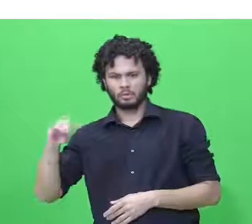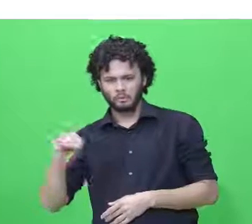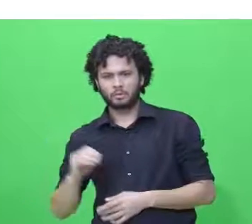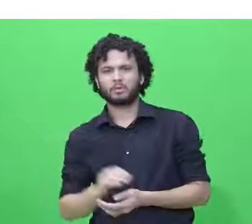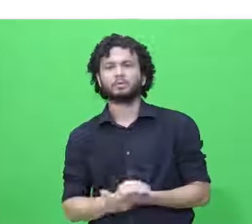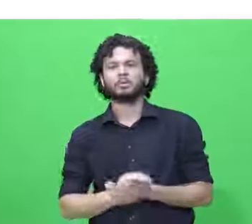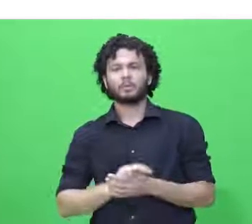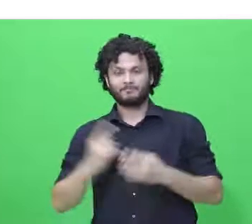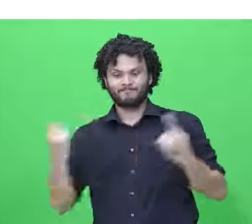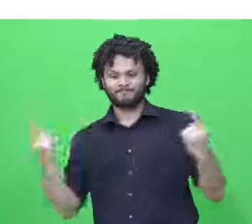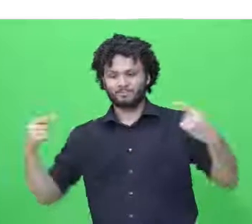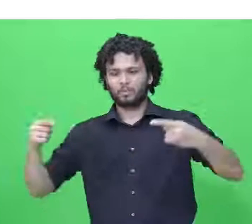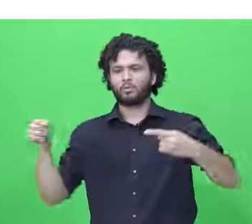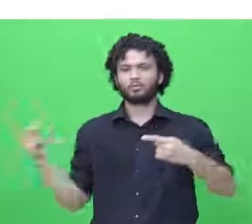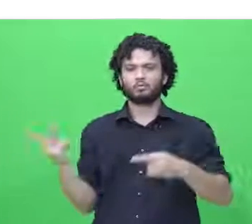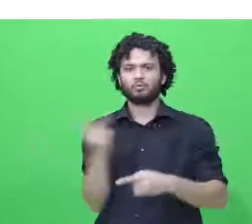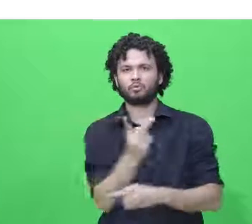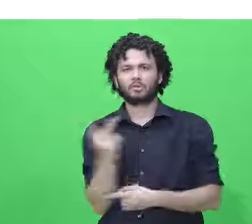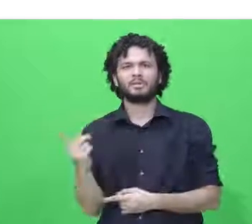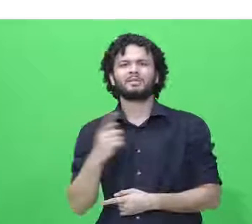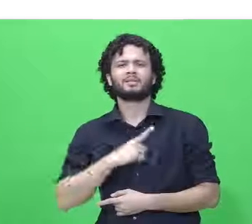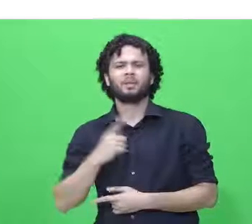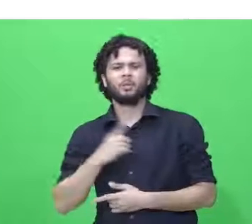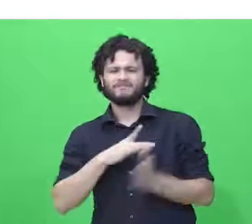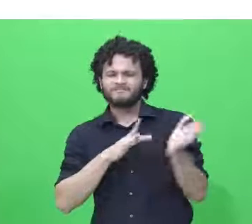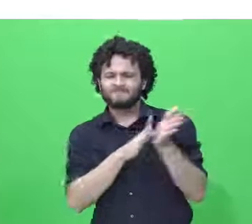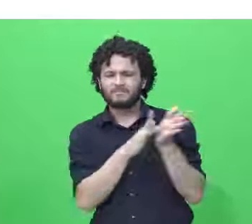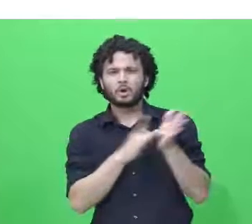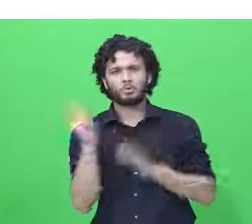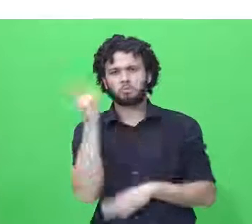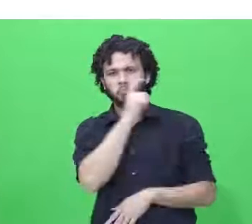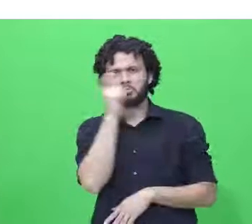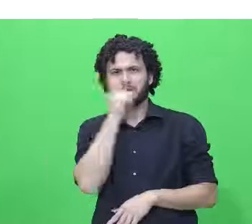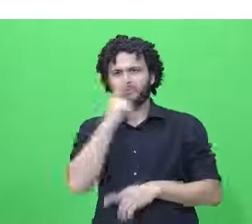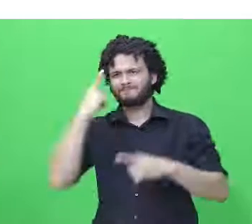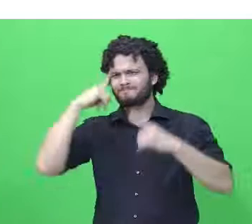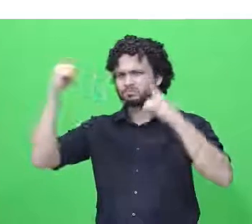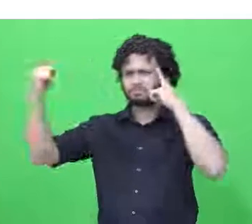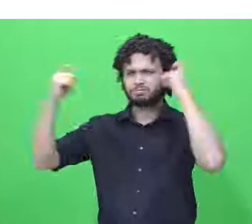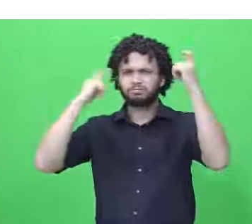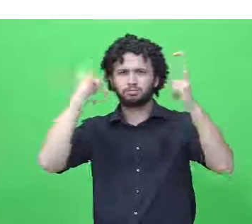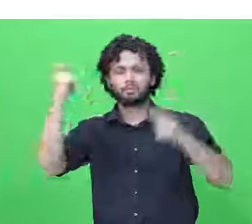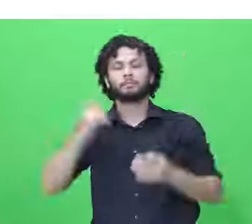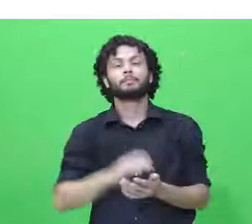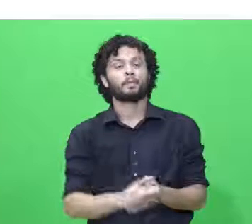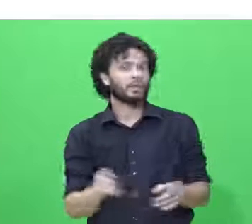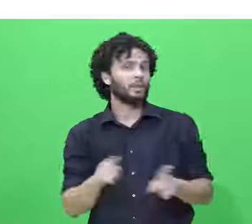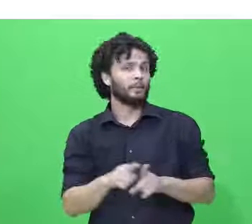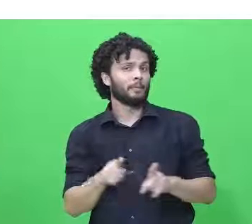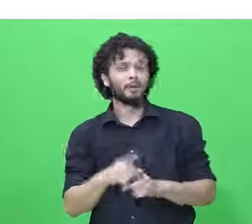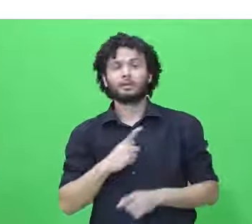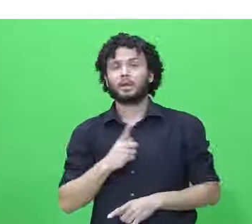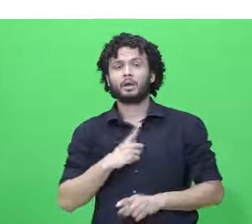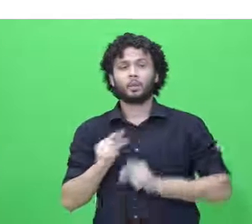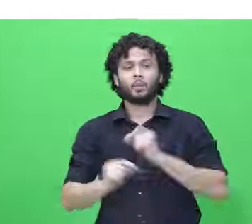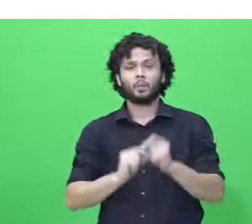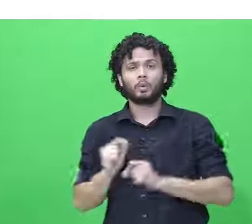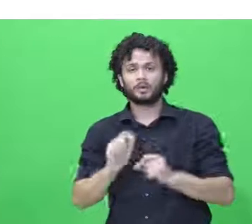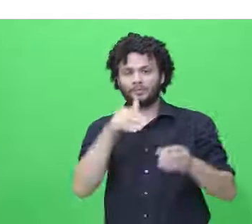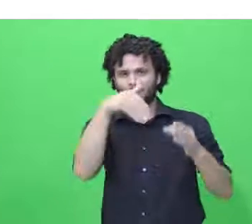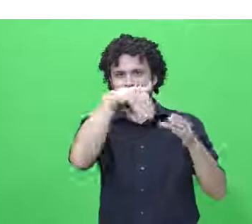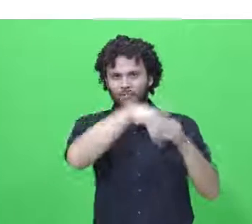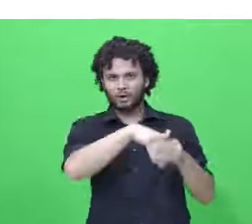situação quanto oposição usaram de fraude e violência. É claro que nesse período aqui também existia exatamente aí o voto